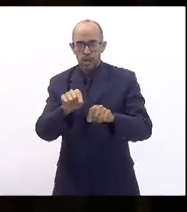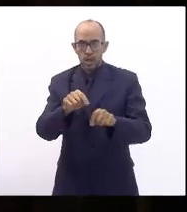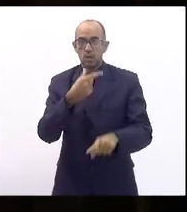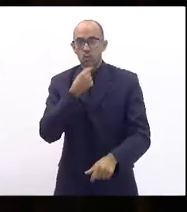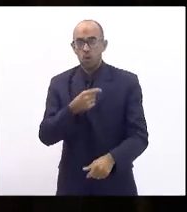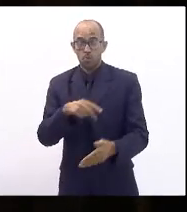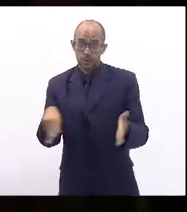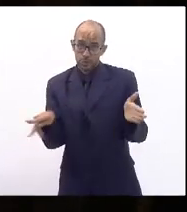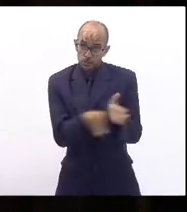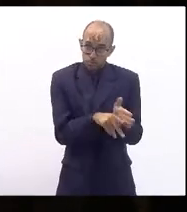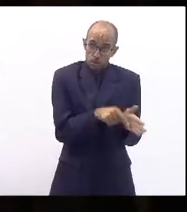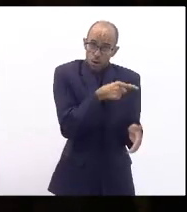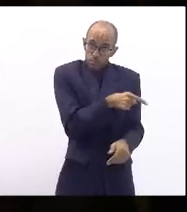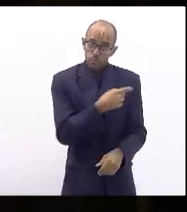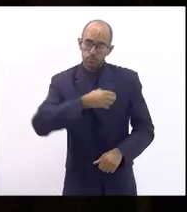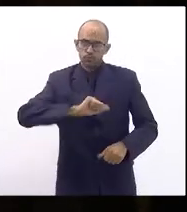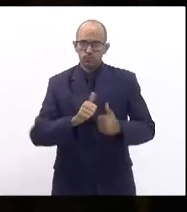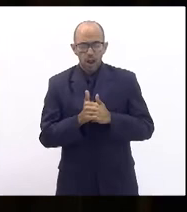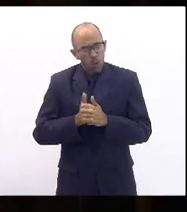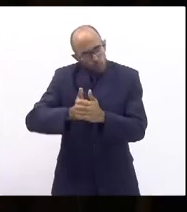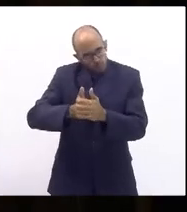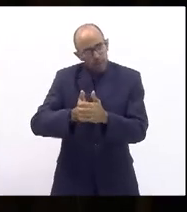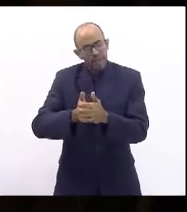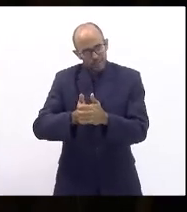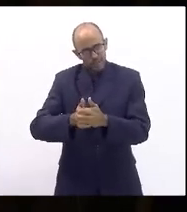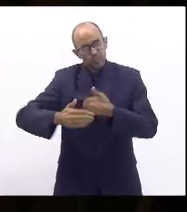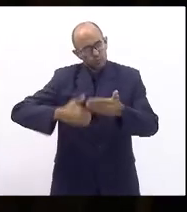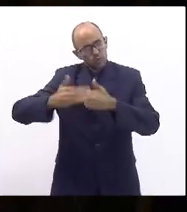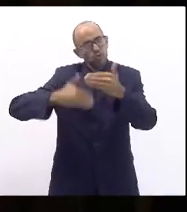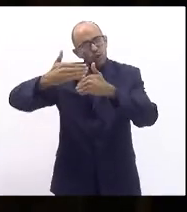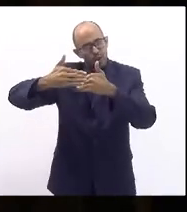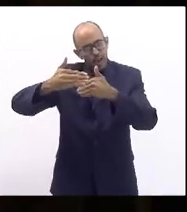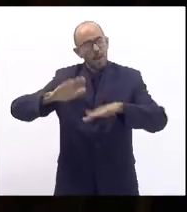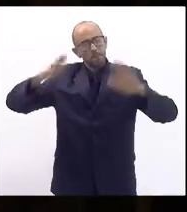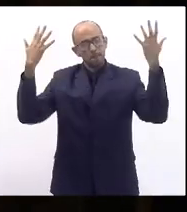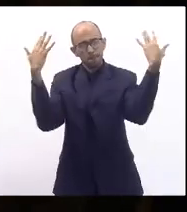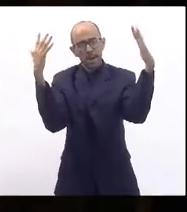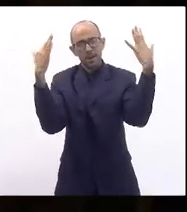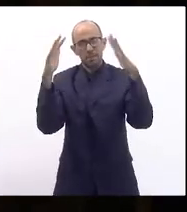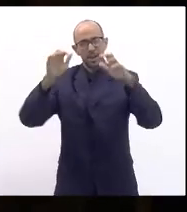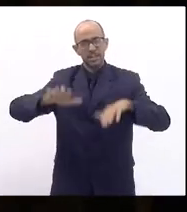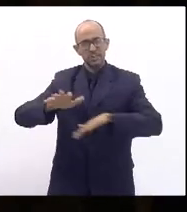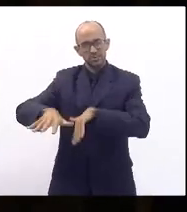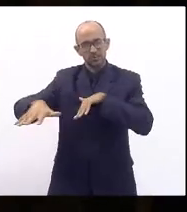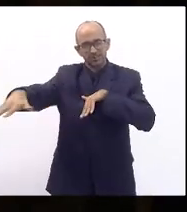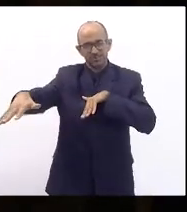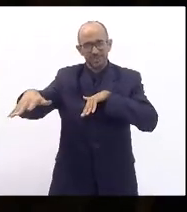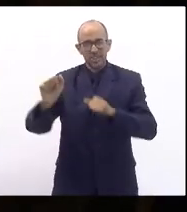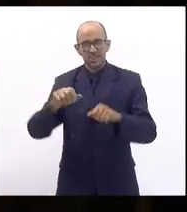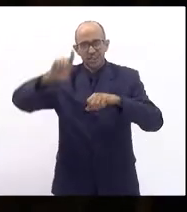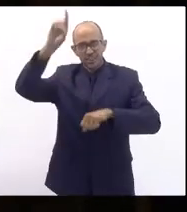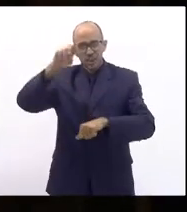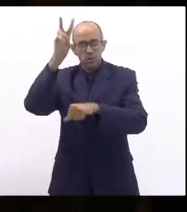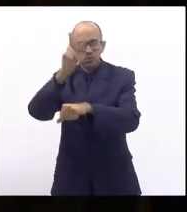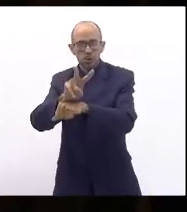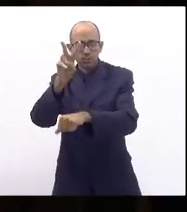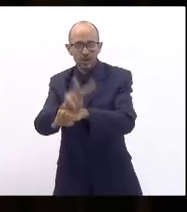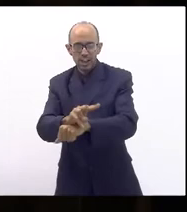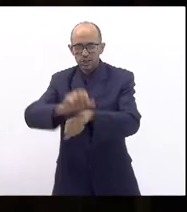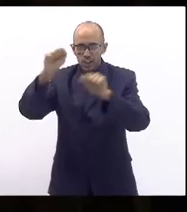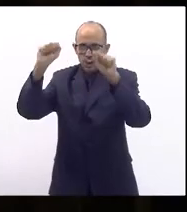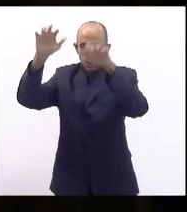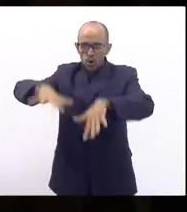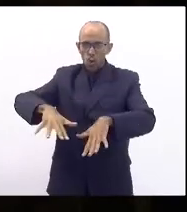assim mesmo os acompanhe em suas caminhadas Parabéns exército brasileiro que Deus proteja ilumine a nossa